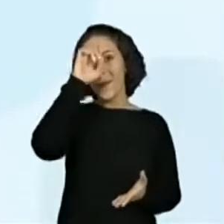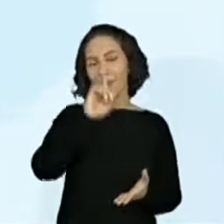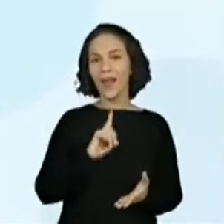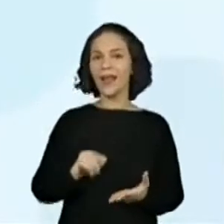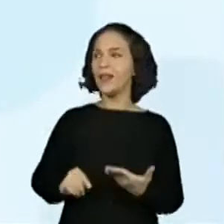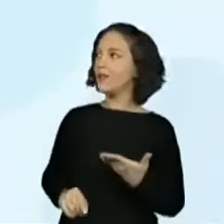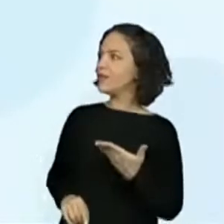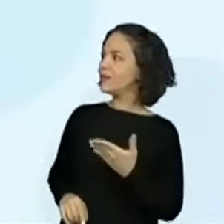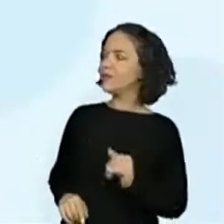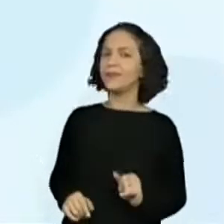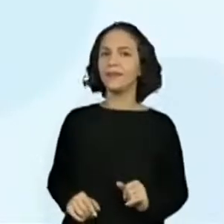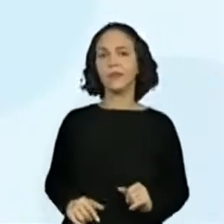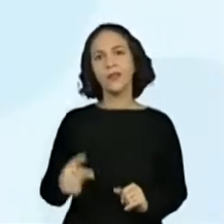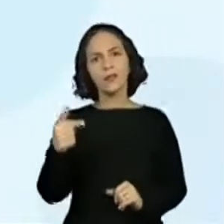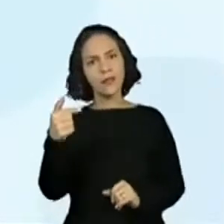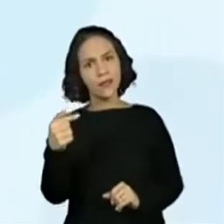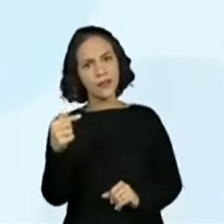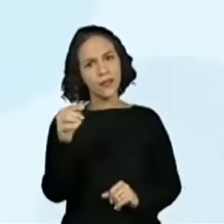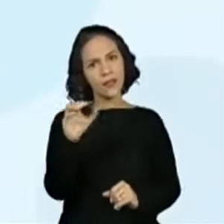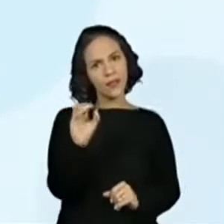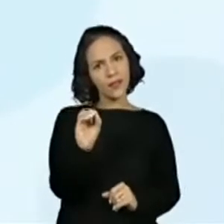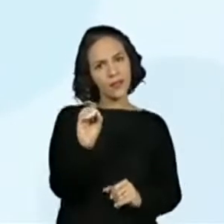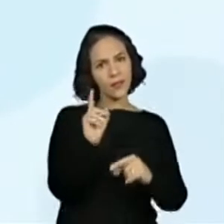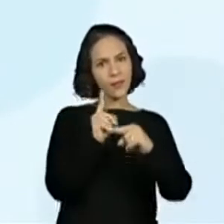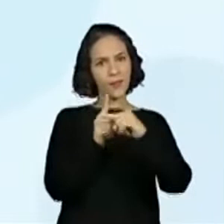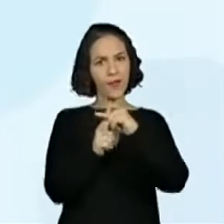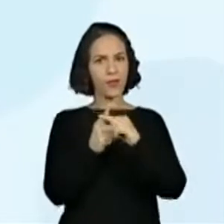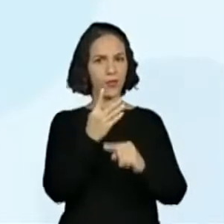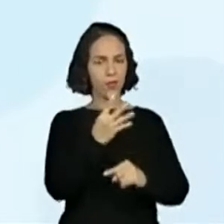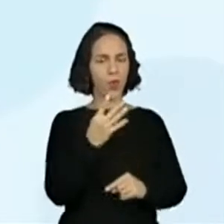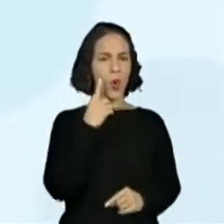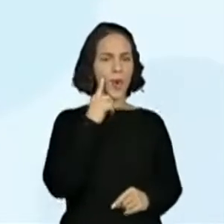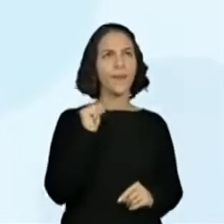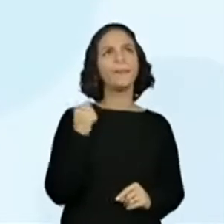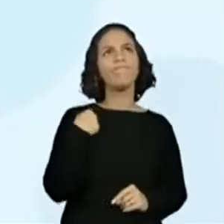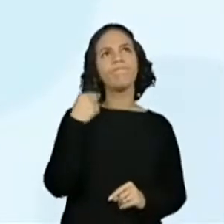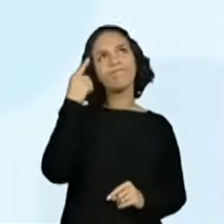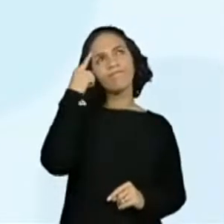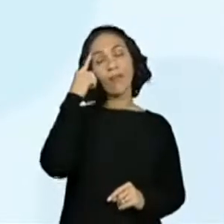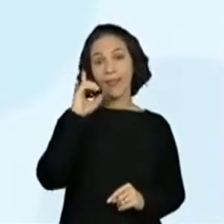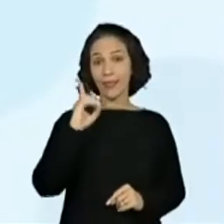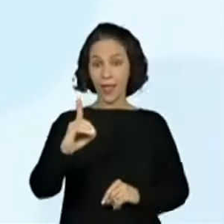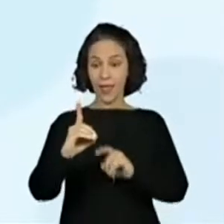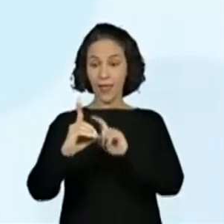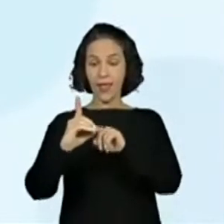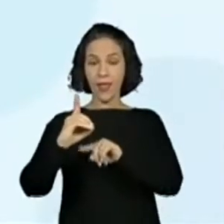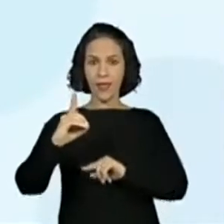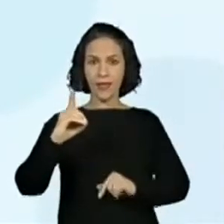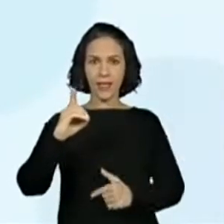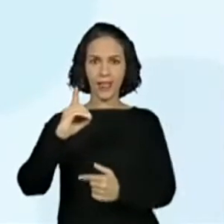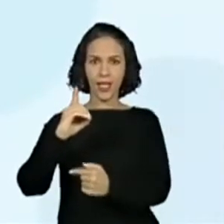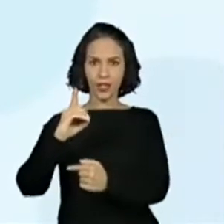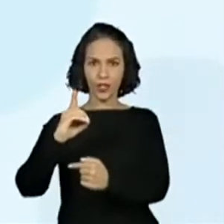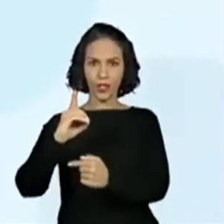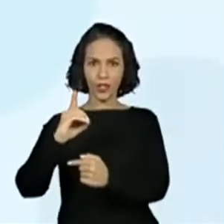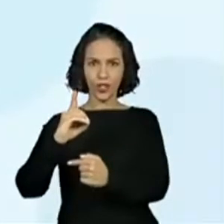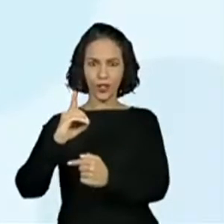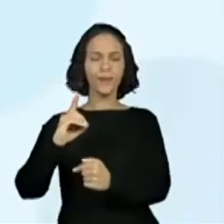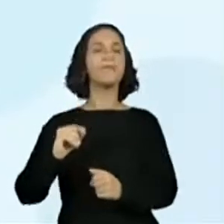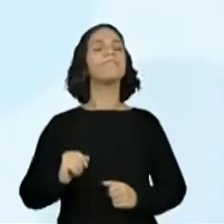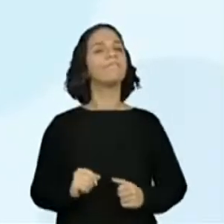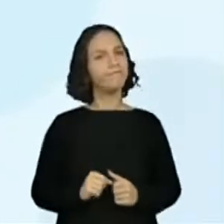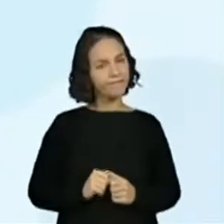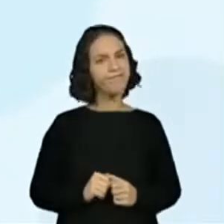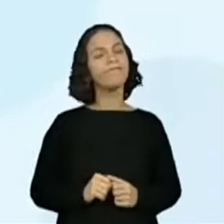4. Como é que nós representamos? Então, são 7 dezenas. Então, Isso. é o 7 e